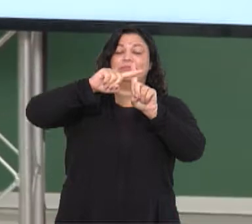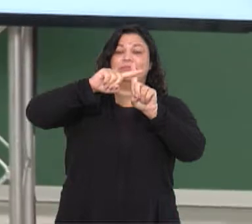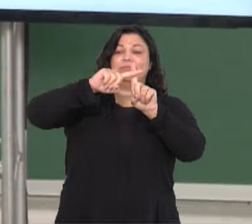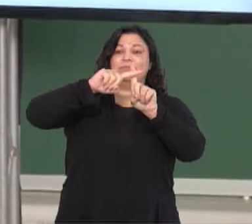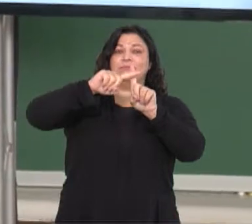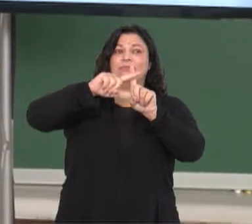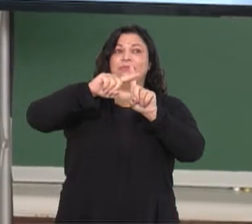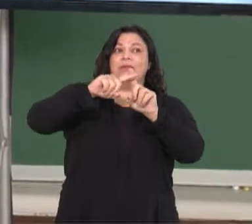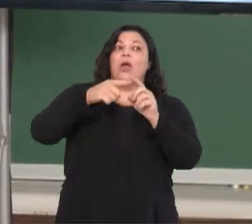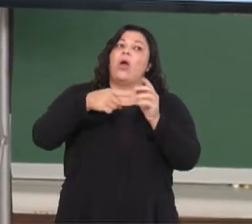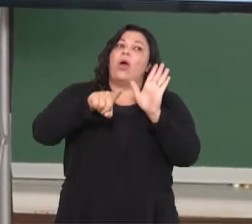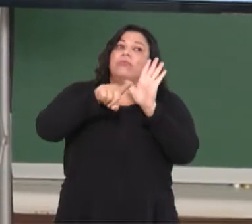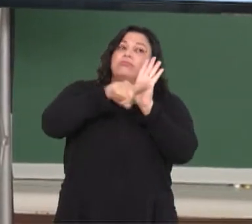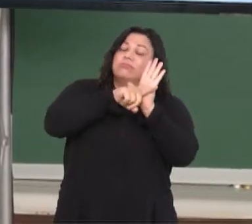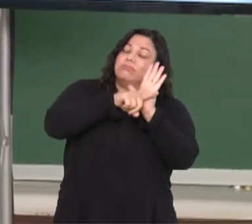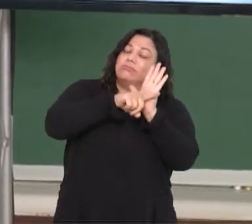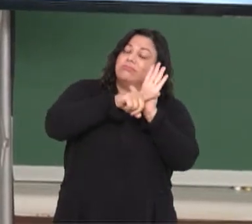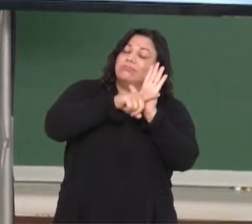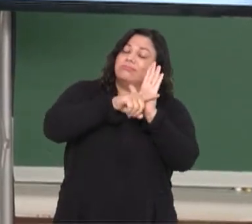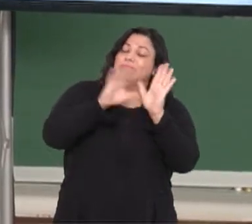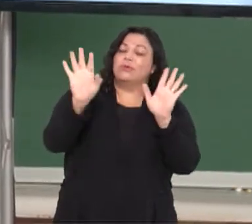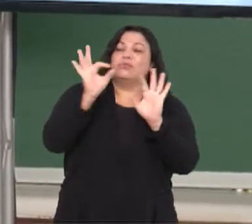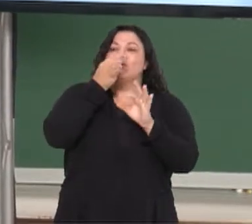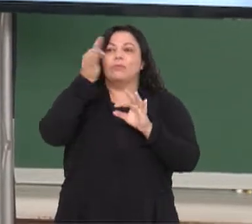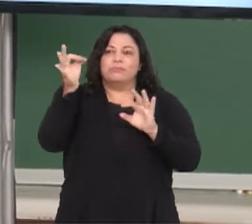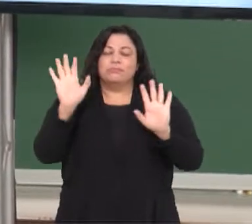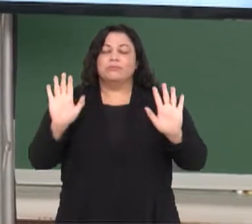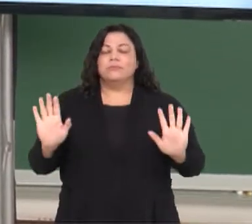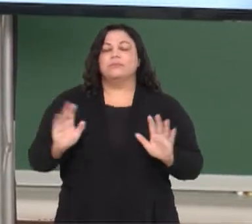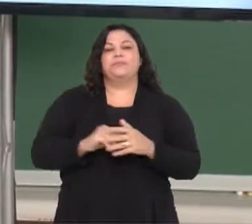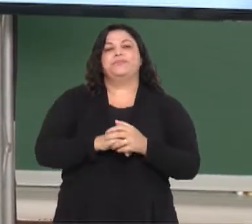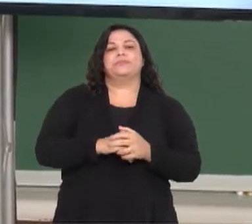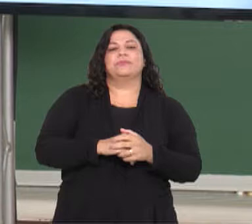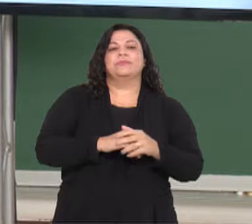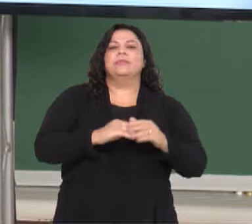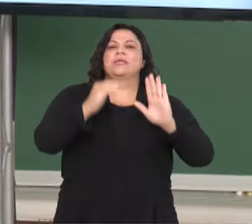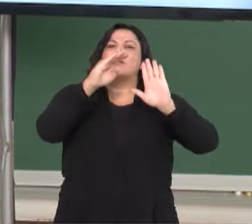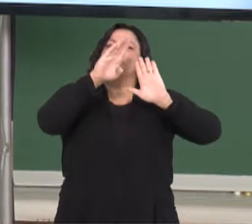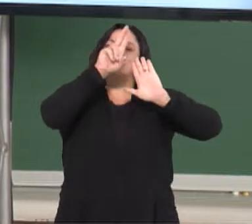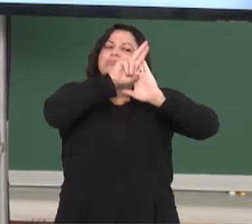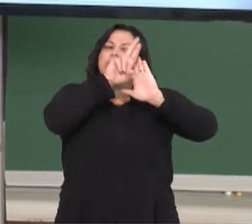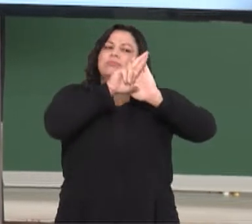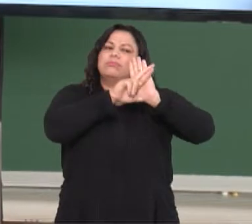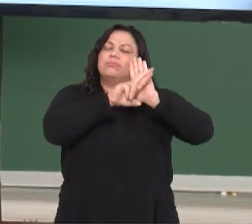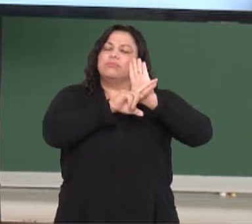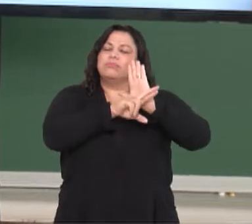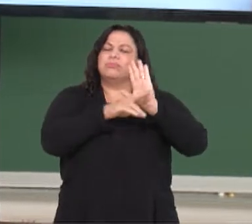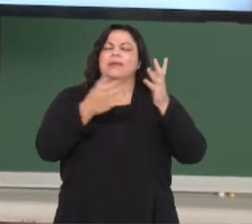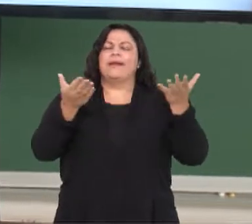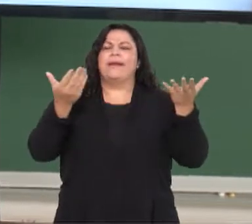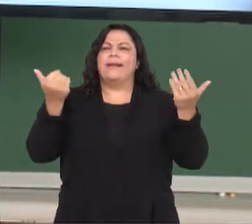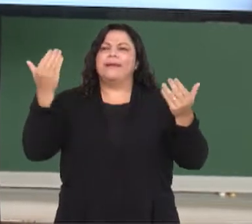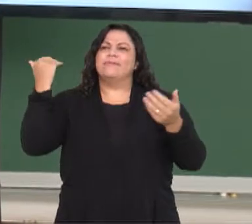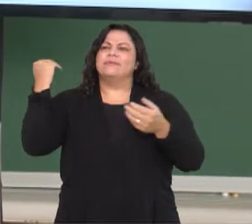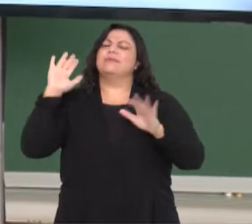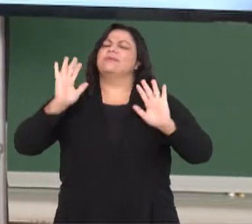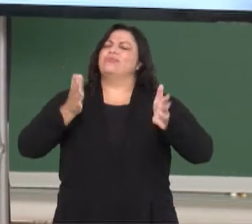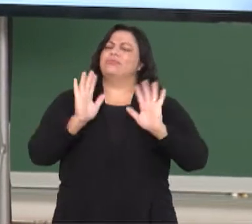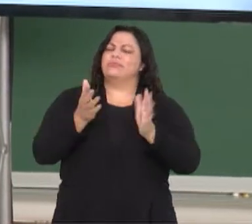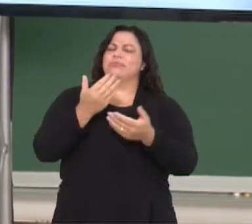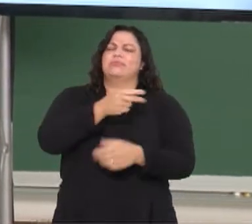subtração agora é uma dica, tá? Elas seguem procedimentos que vocês aprenderam lá no sétimo, no oitavo ano. Então